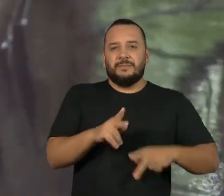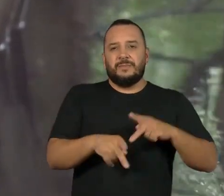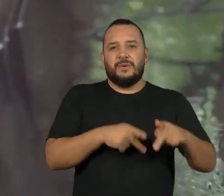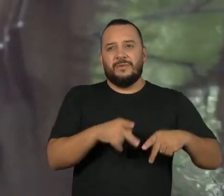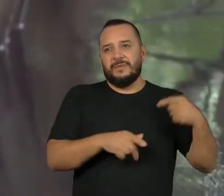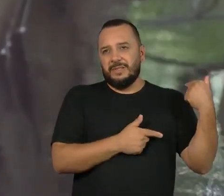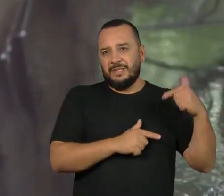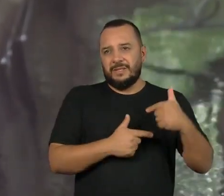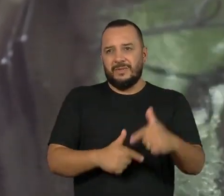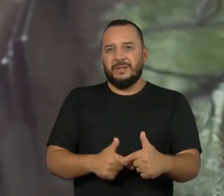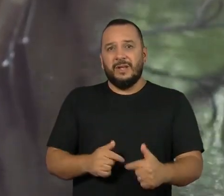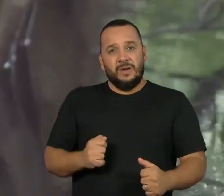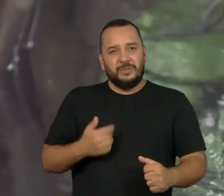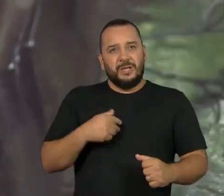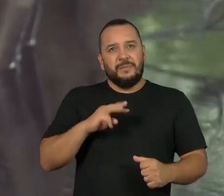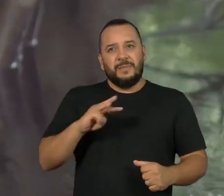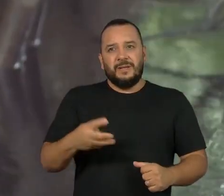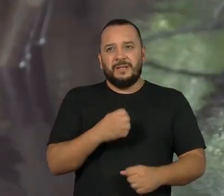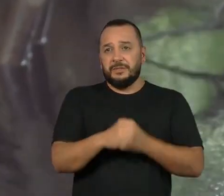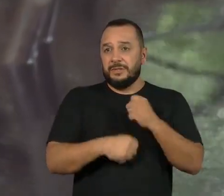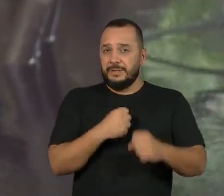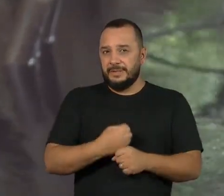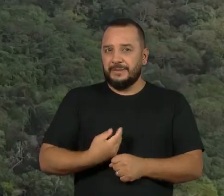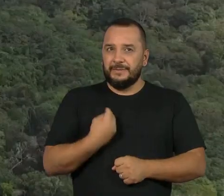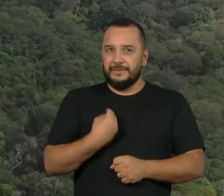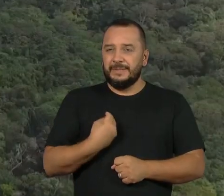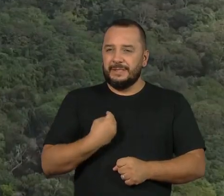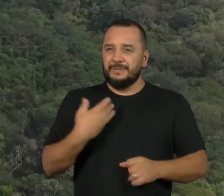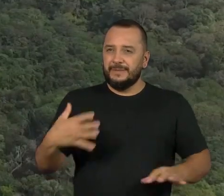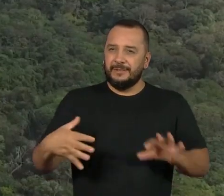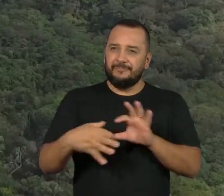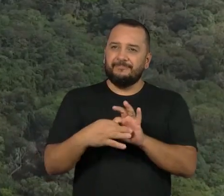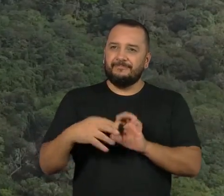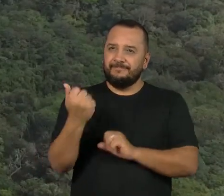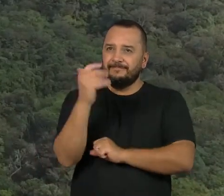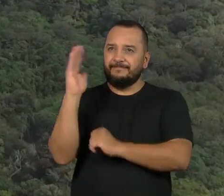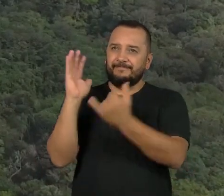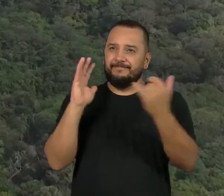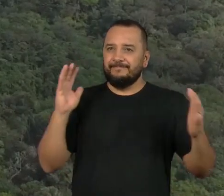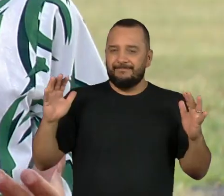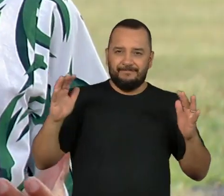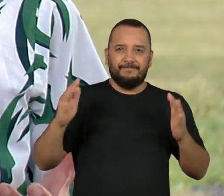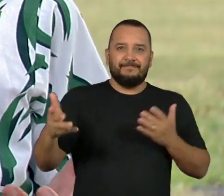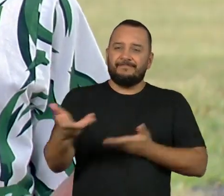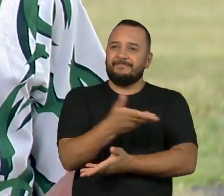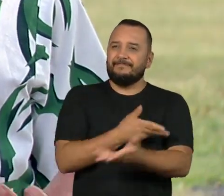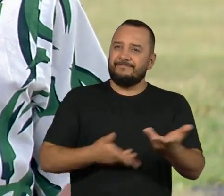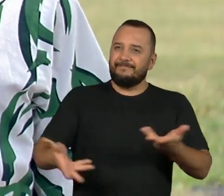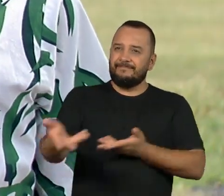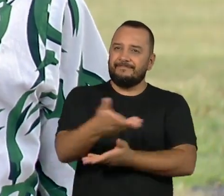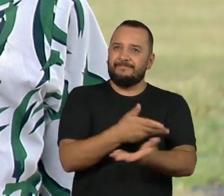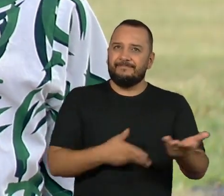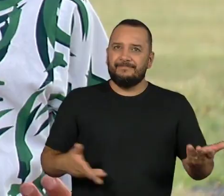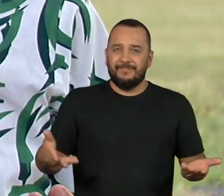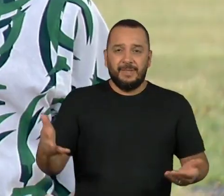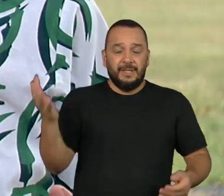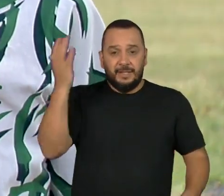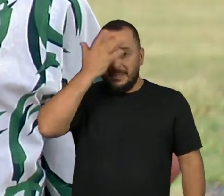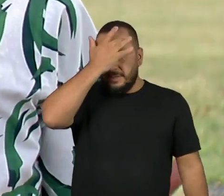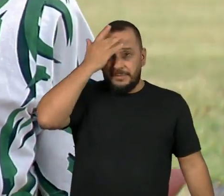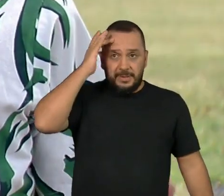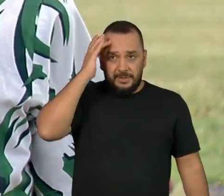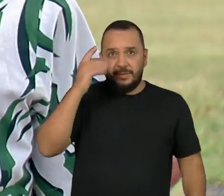que há milhares de anos convivem em harmonia com a natureza. É preciso que as pessoas